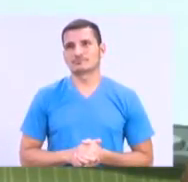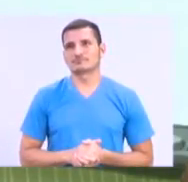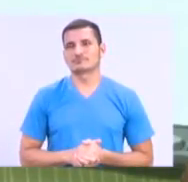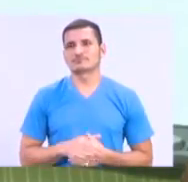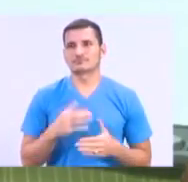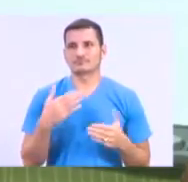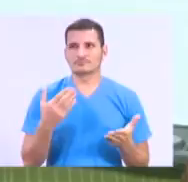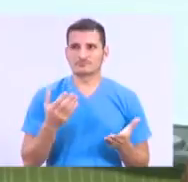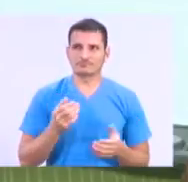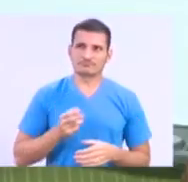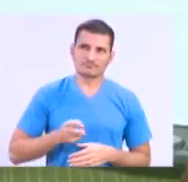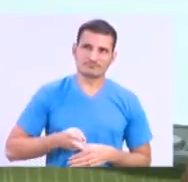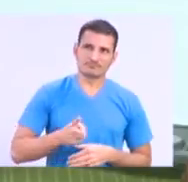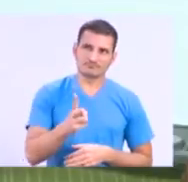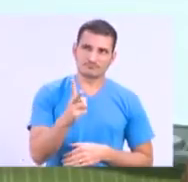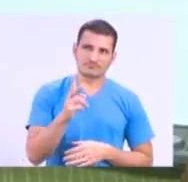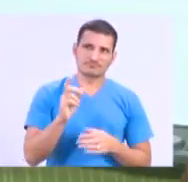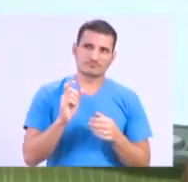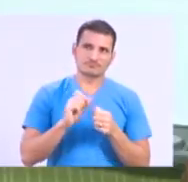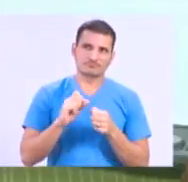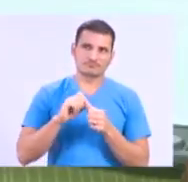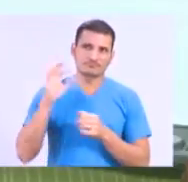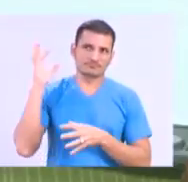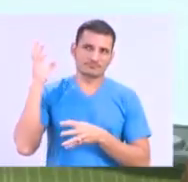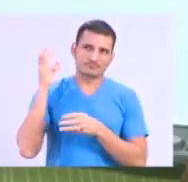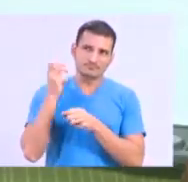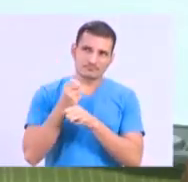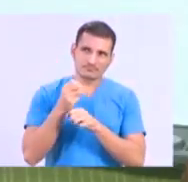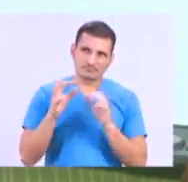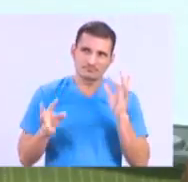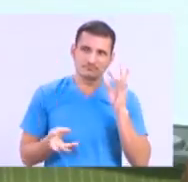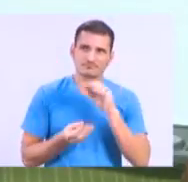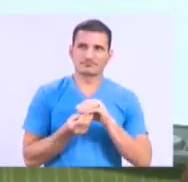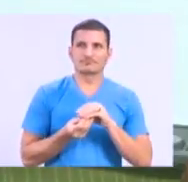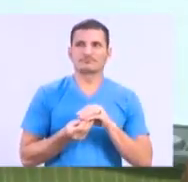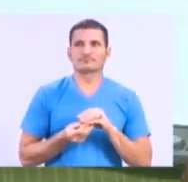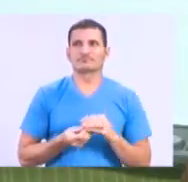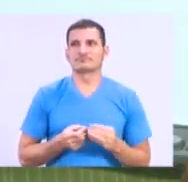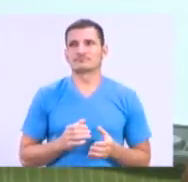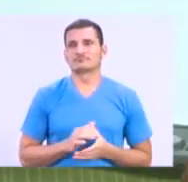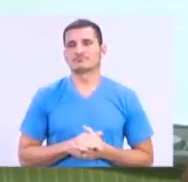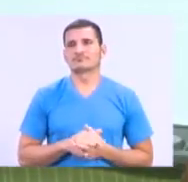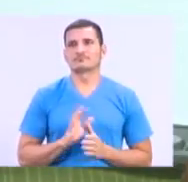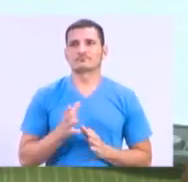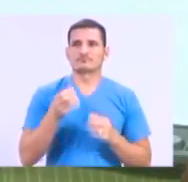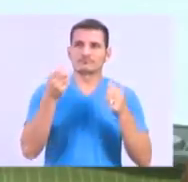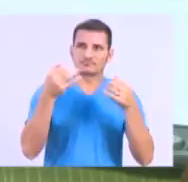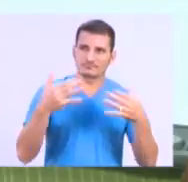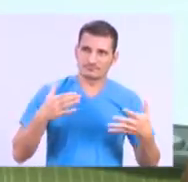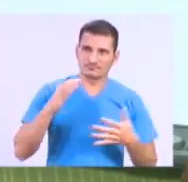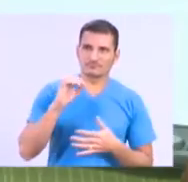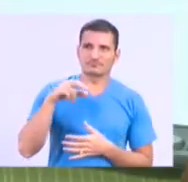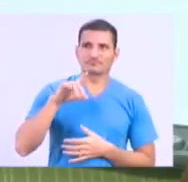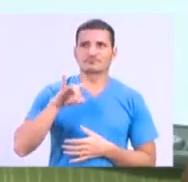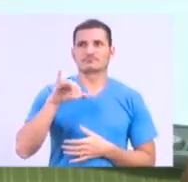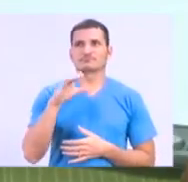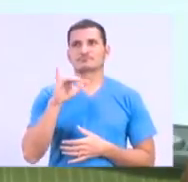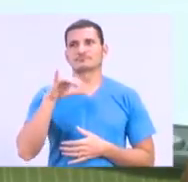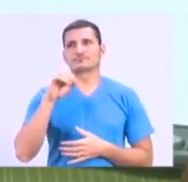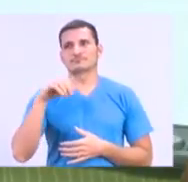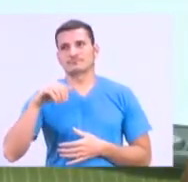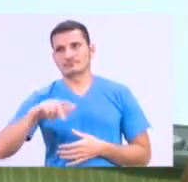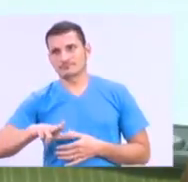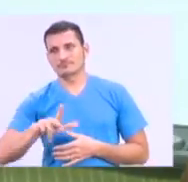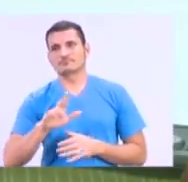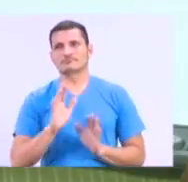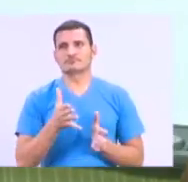continuar aqui fazendo uma revisão breve do que foi tratado, falando um pouco sobre estrutura condicional e laço de repetição, que acredito